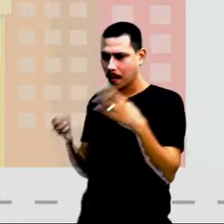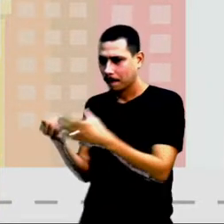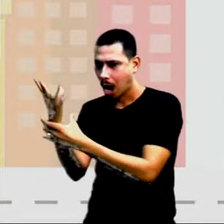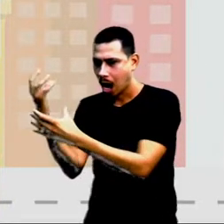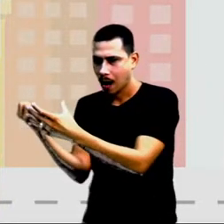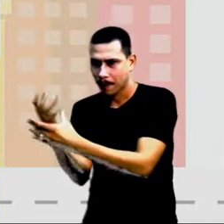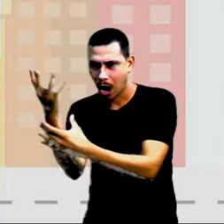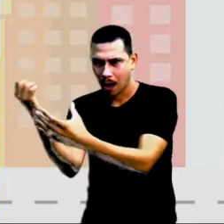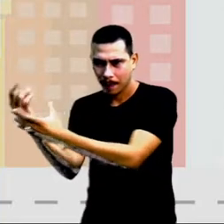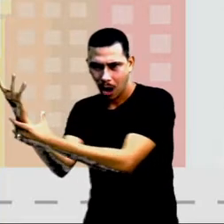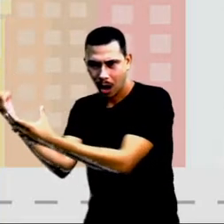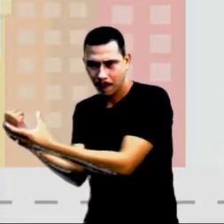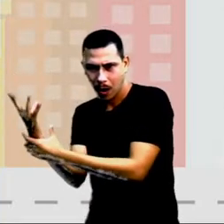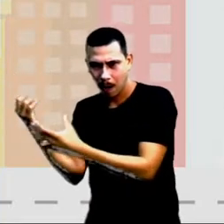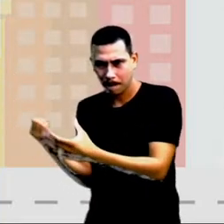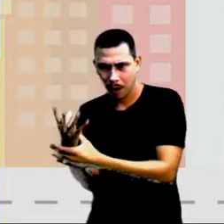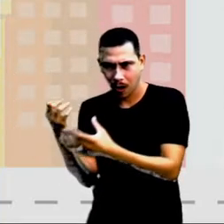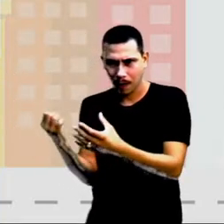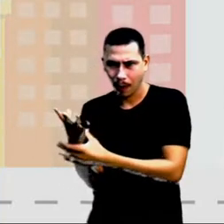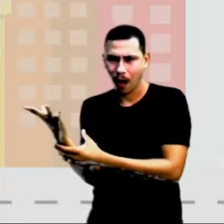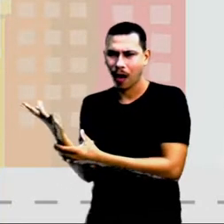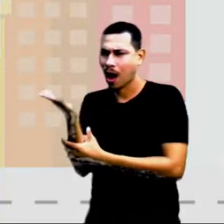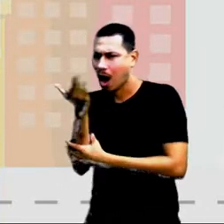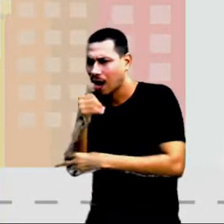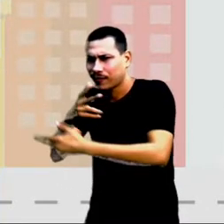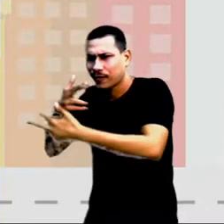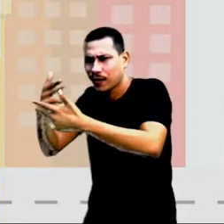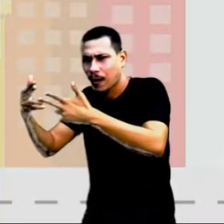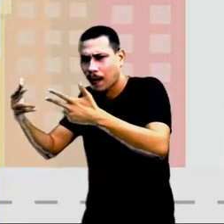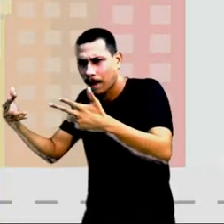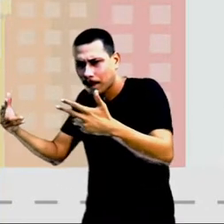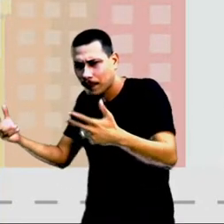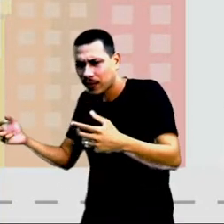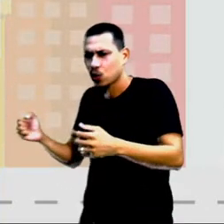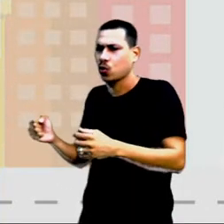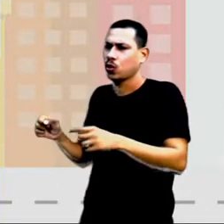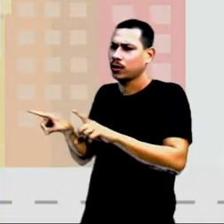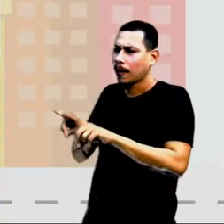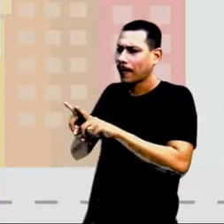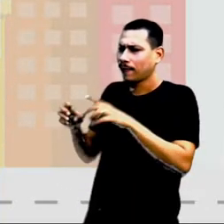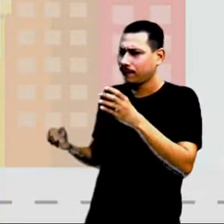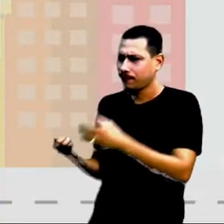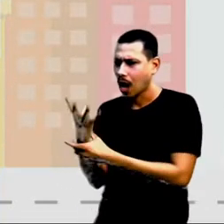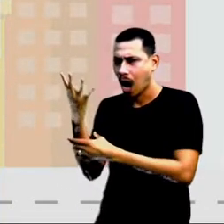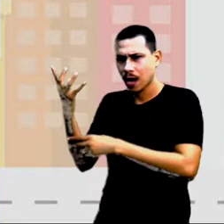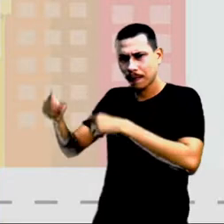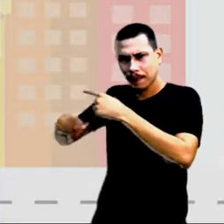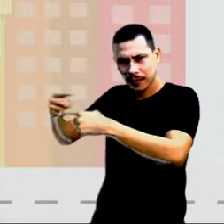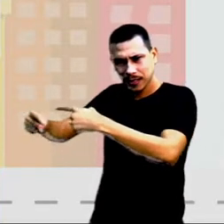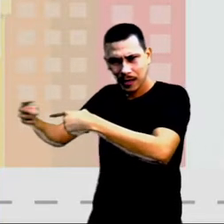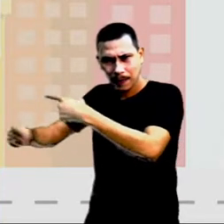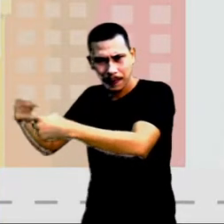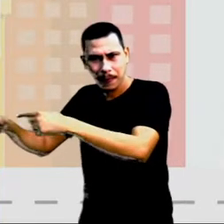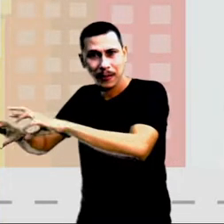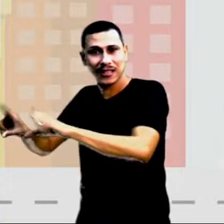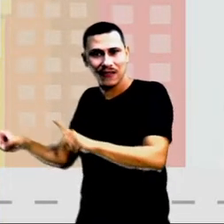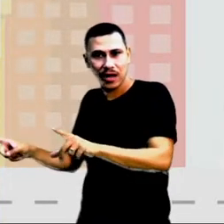alimentos que serão consumidos e diversos tipos de matérias-primas que as